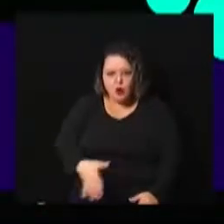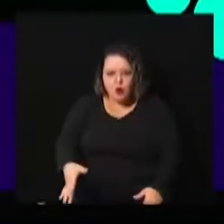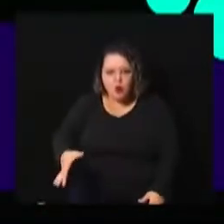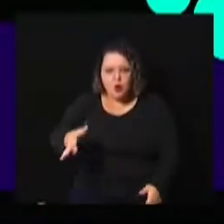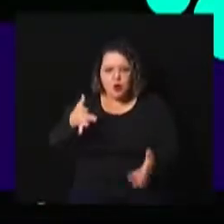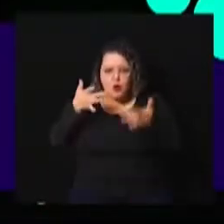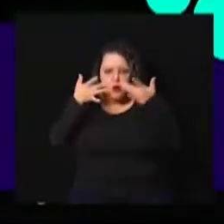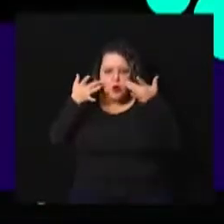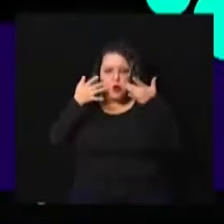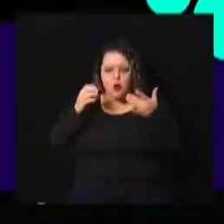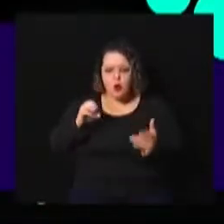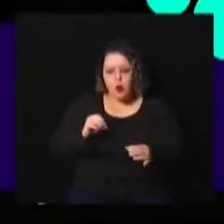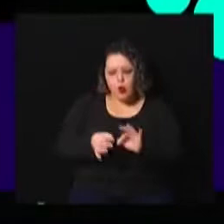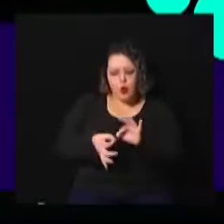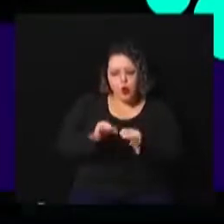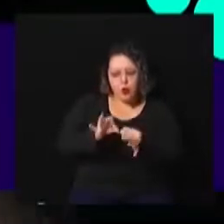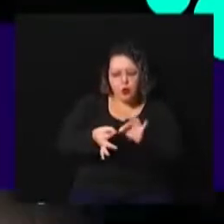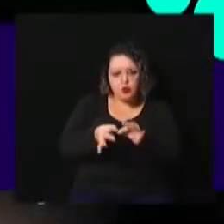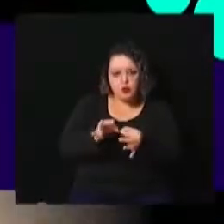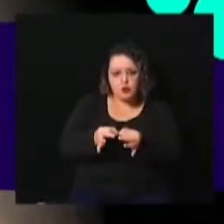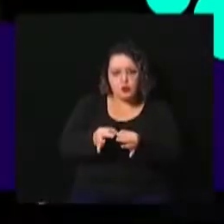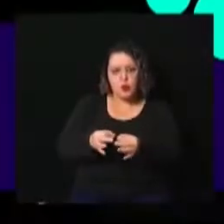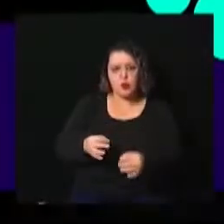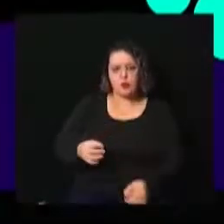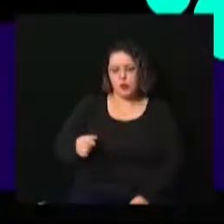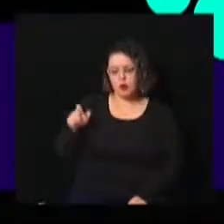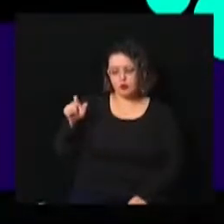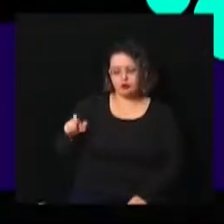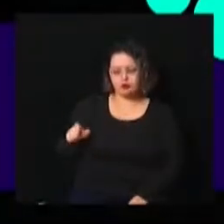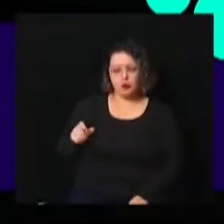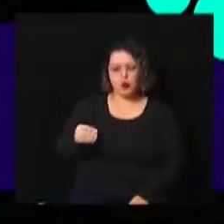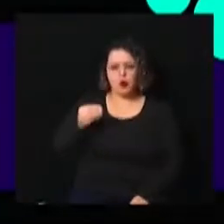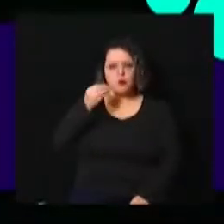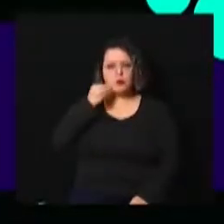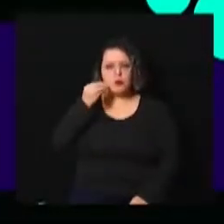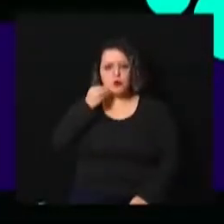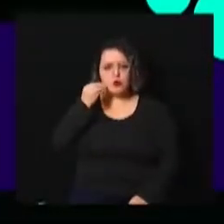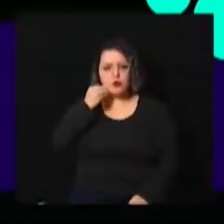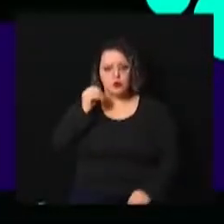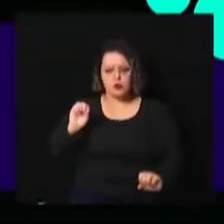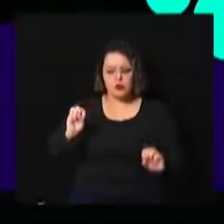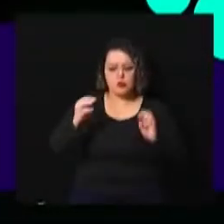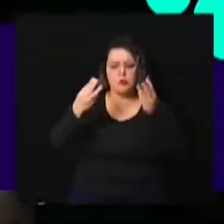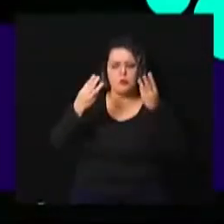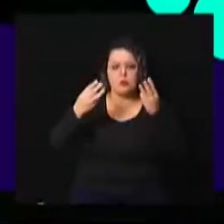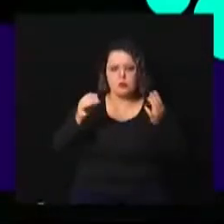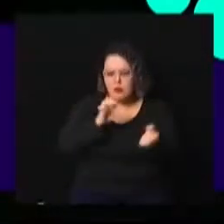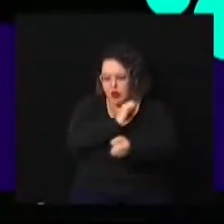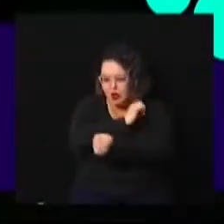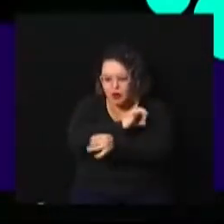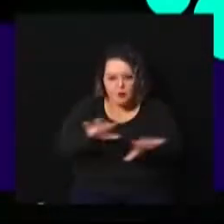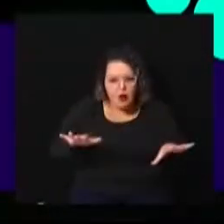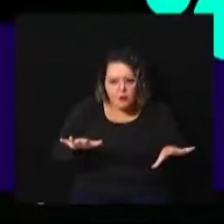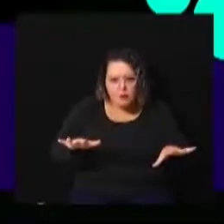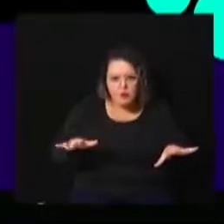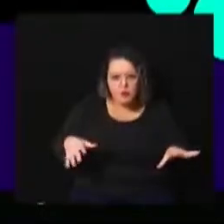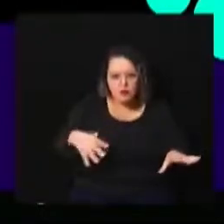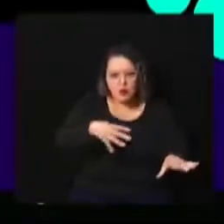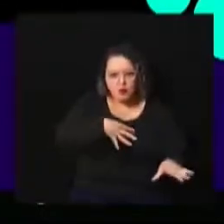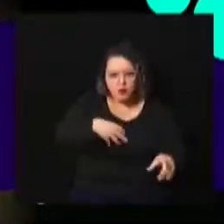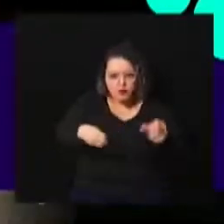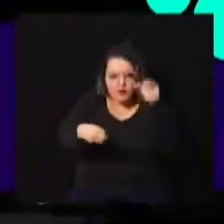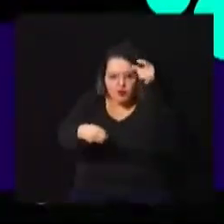Oficina, juntamente com Hermes e Renato, na péssima tentativa de show, para acabarmos de uma vez por todas com o